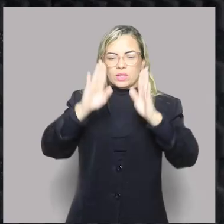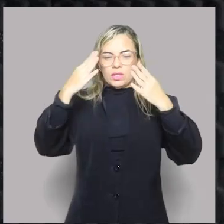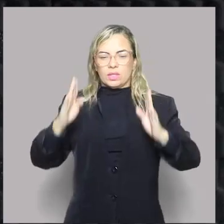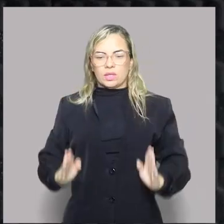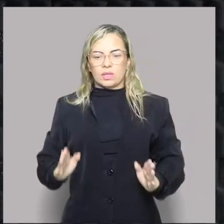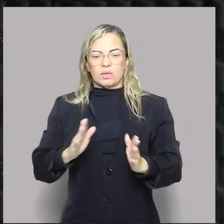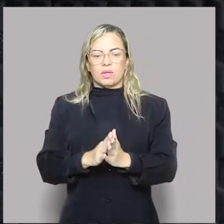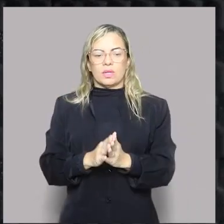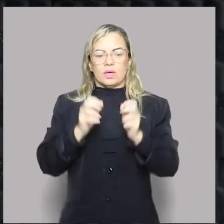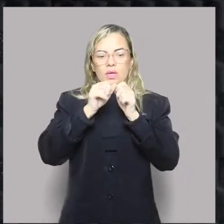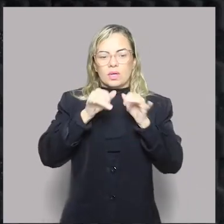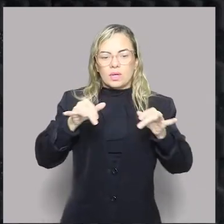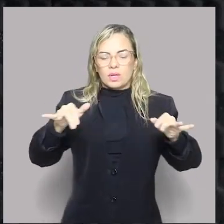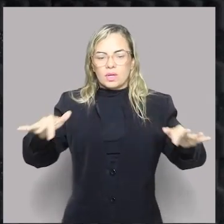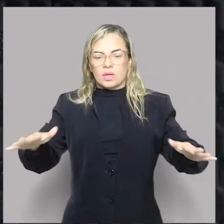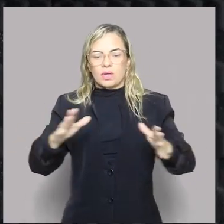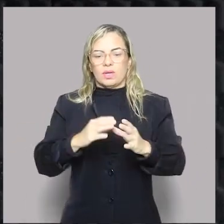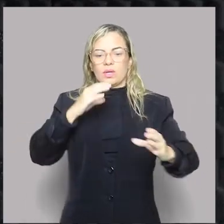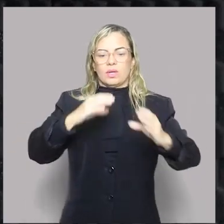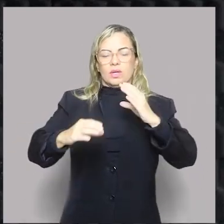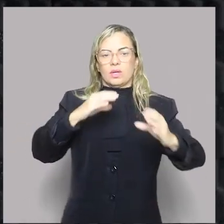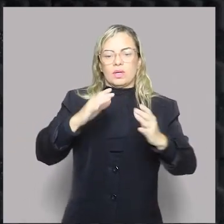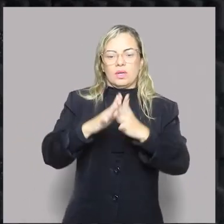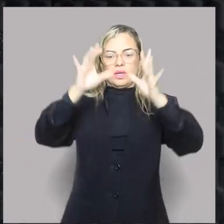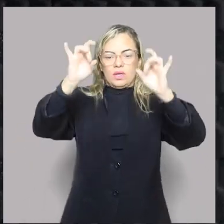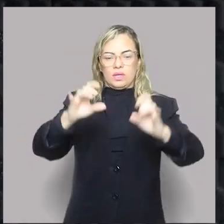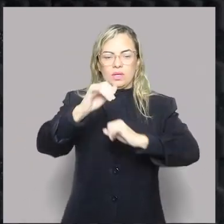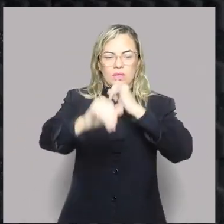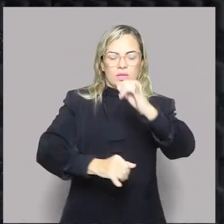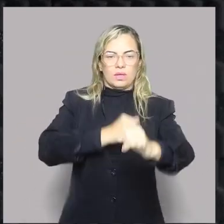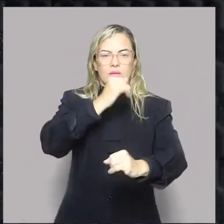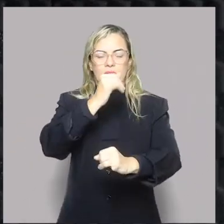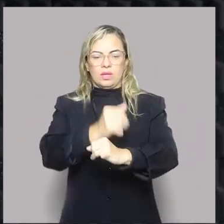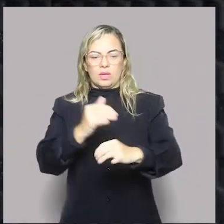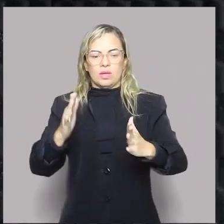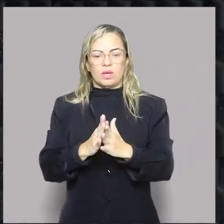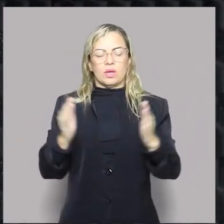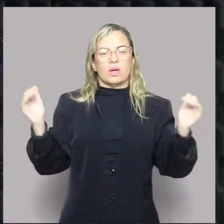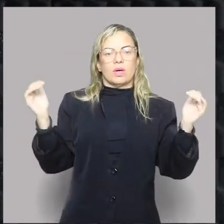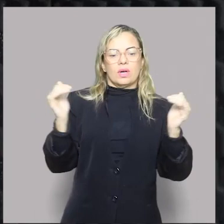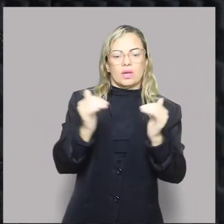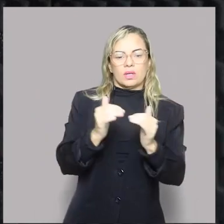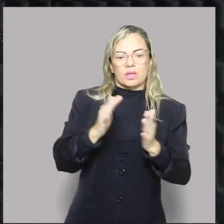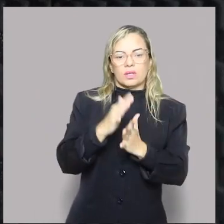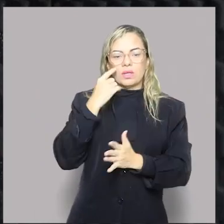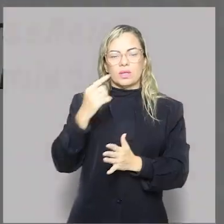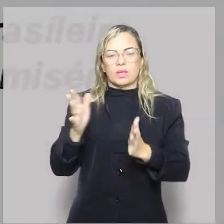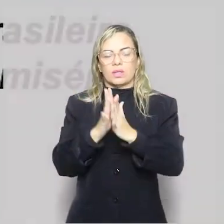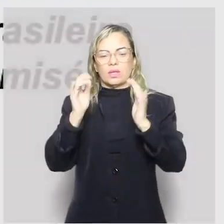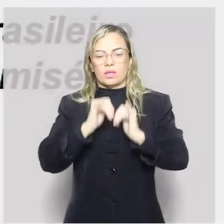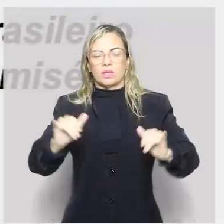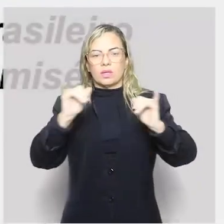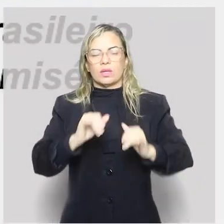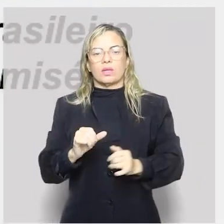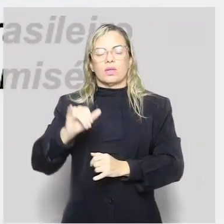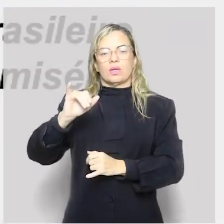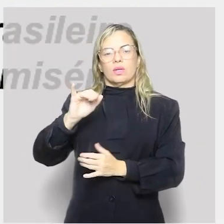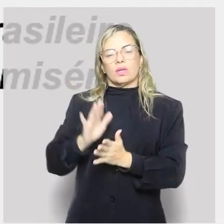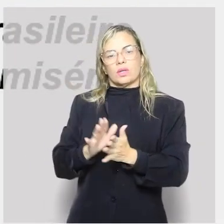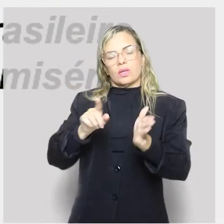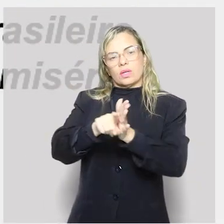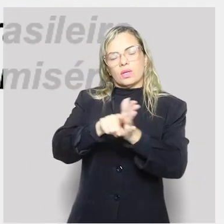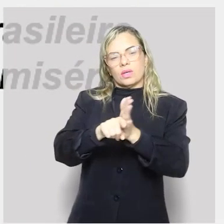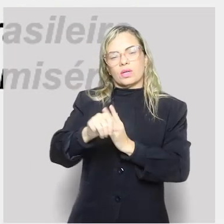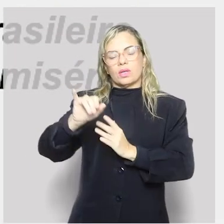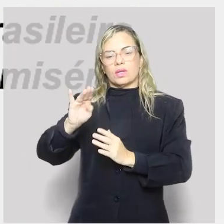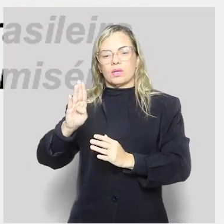Ok. Historicamente, utilizo aqui um advérbio, e esse advérbio é um advérbio de tempo, já demonstrando a minha